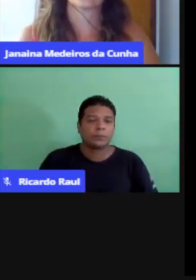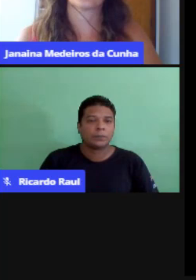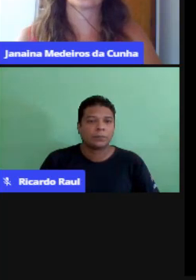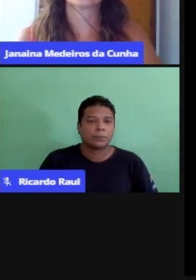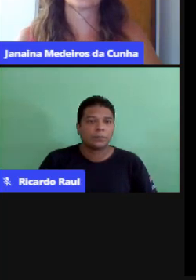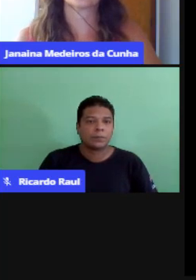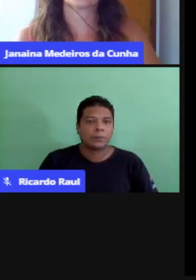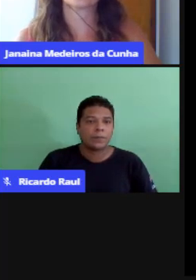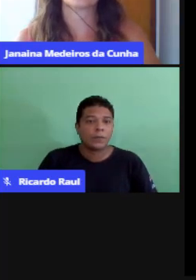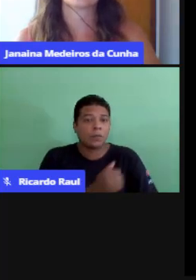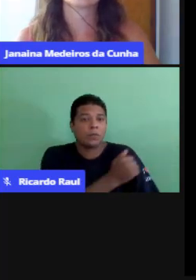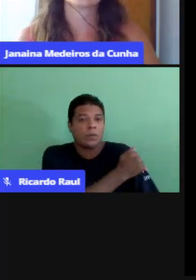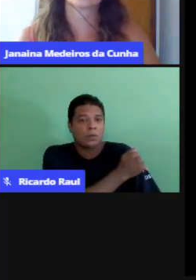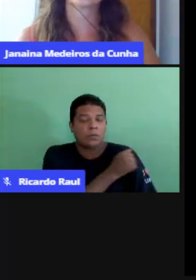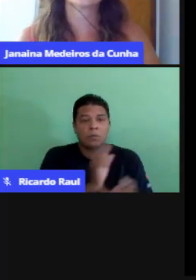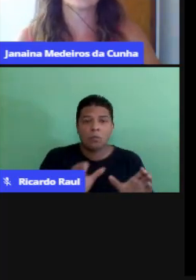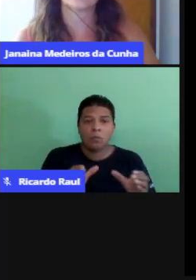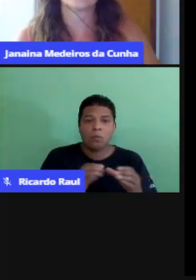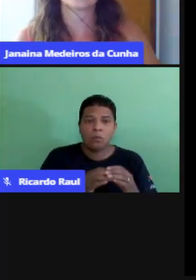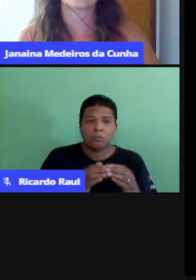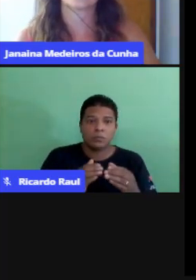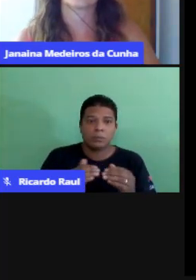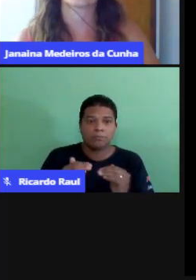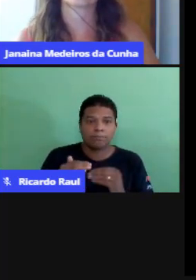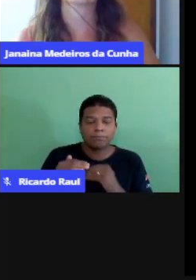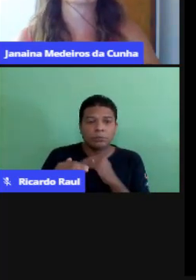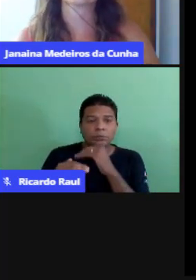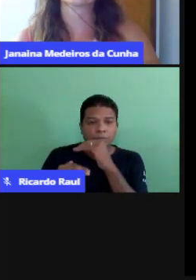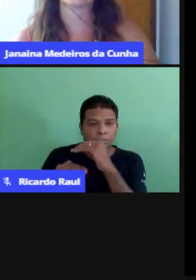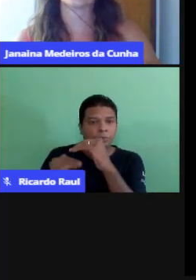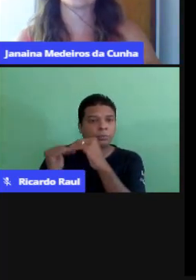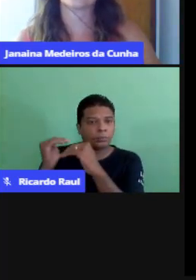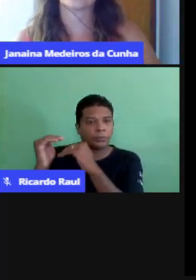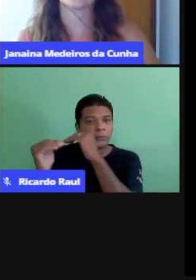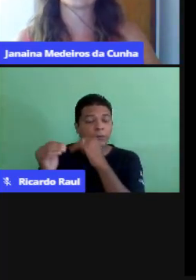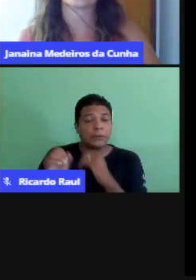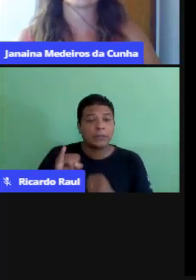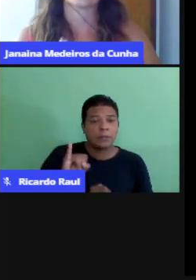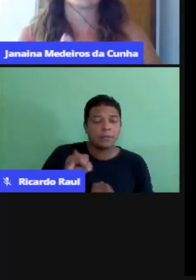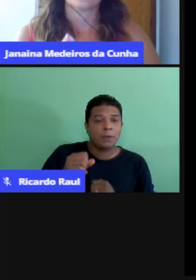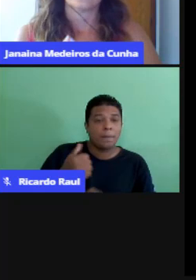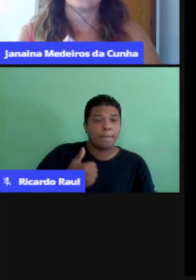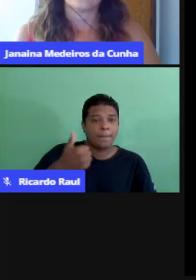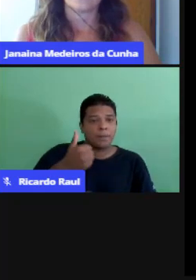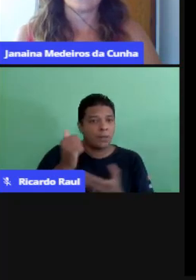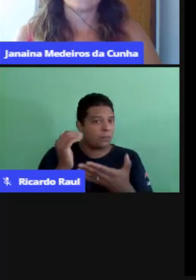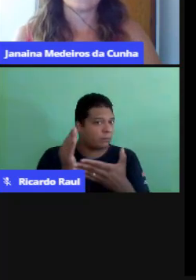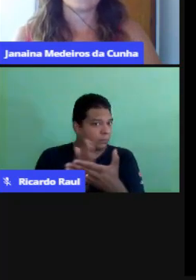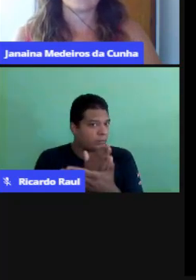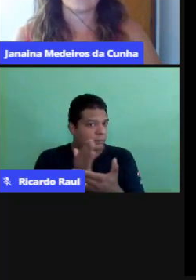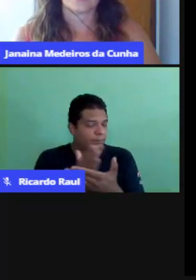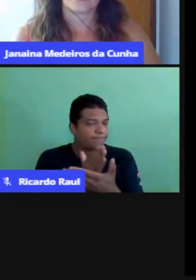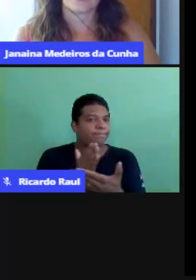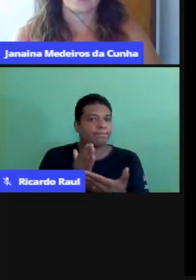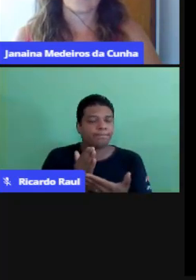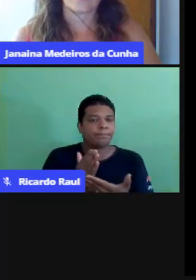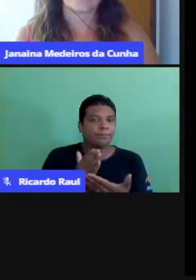se o seu aluno ou sua turma avançou de nível, né? Então, se nesse primeiro caderno